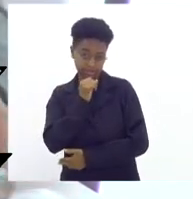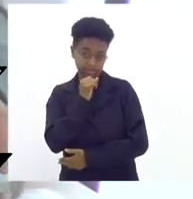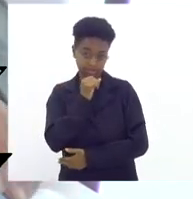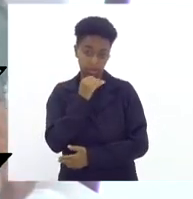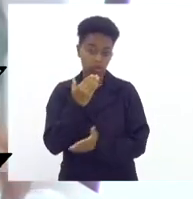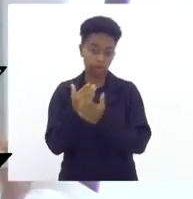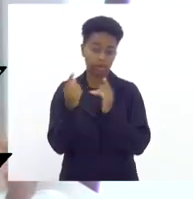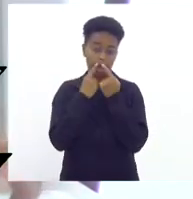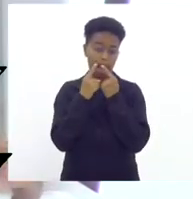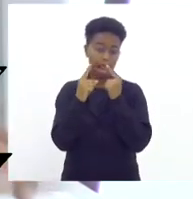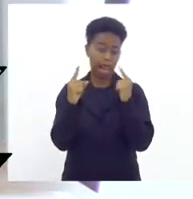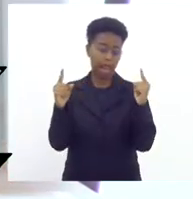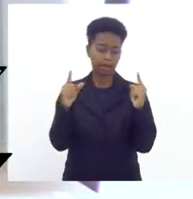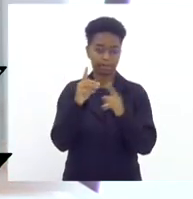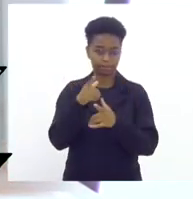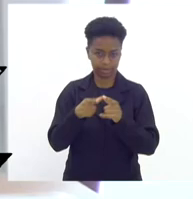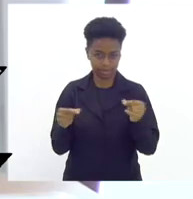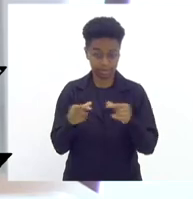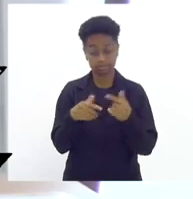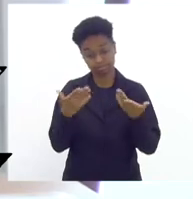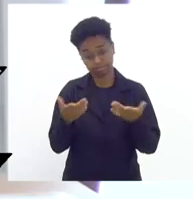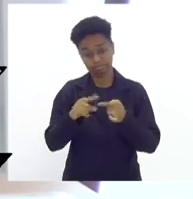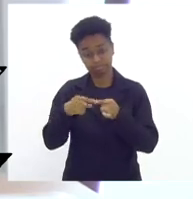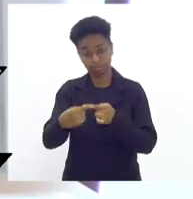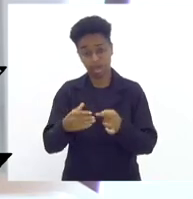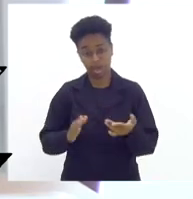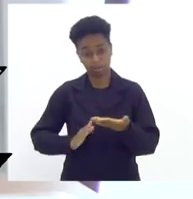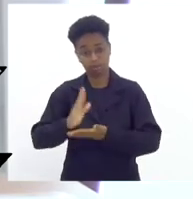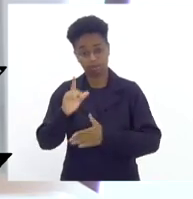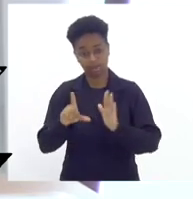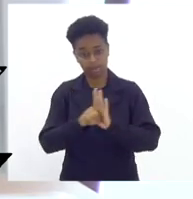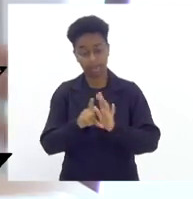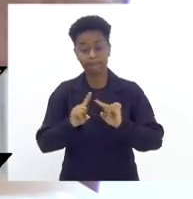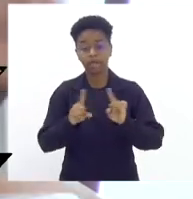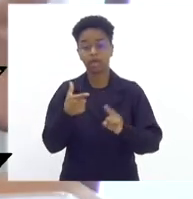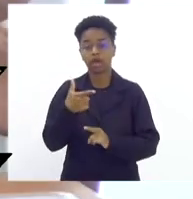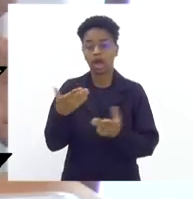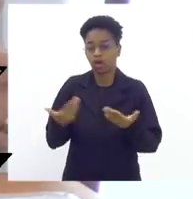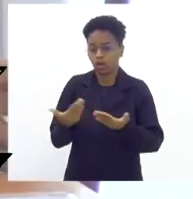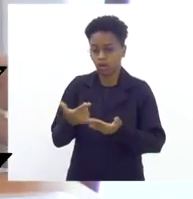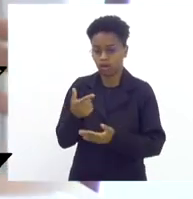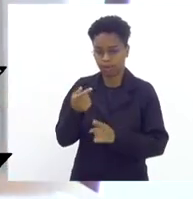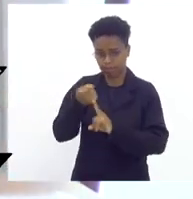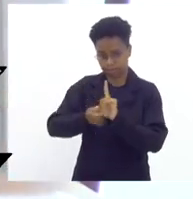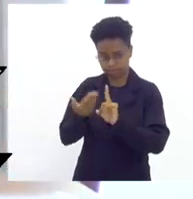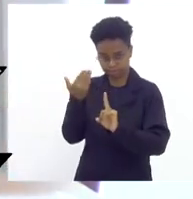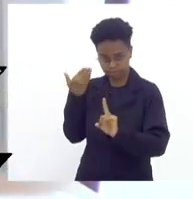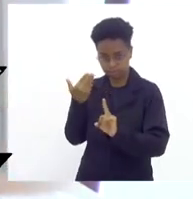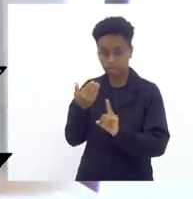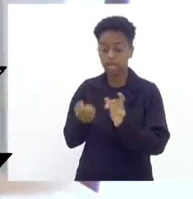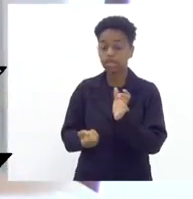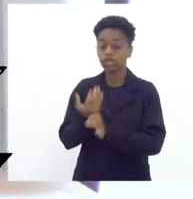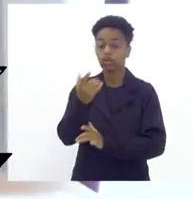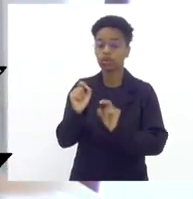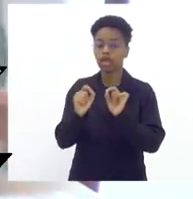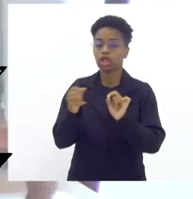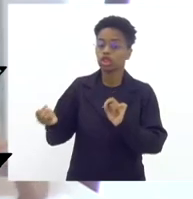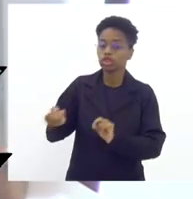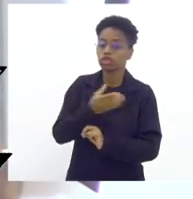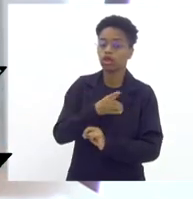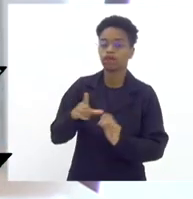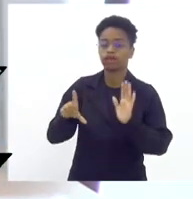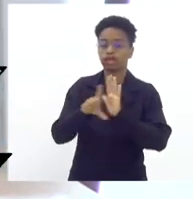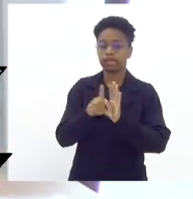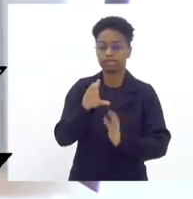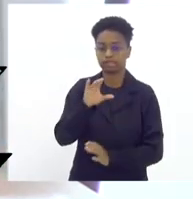a buzinar lá em Brasília e aí foi aprovada e em 2023 agora mês passado foi criada a nova lei